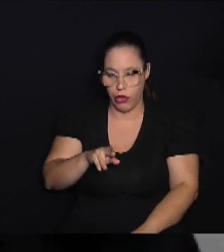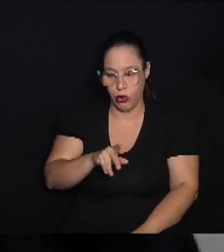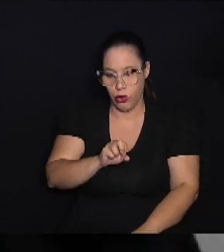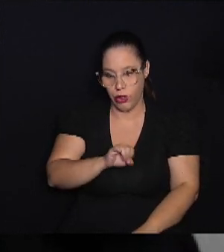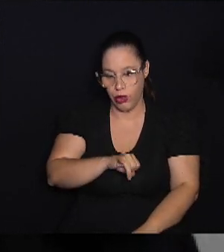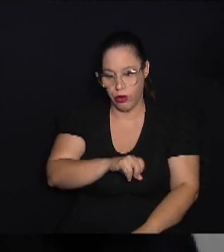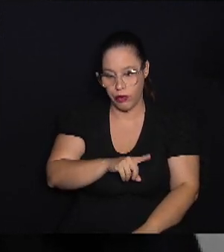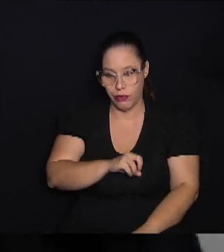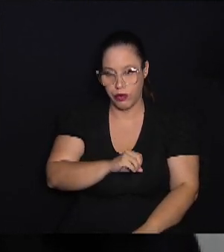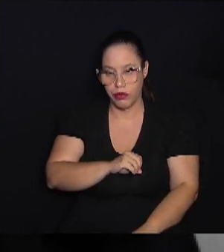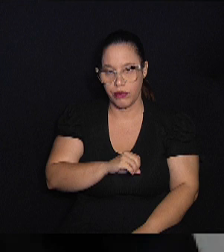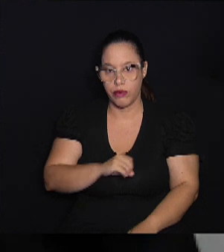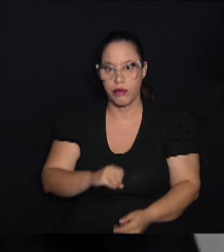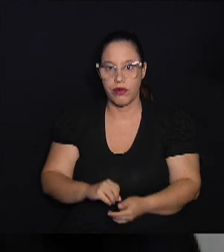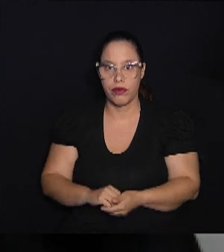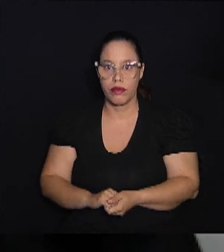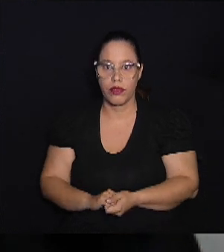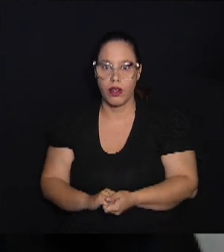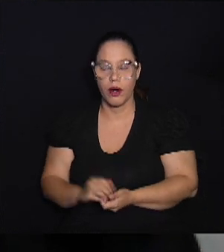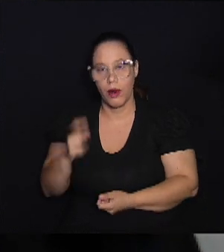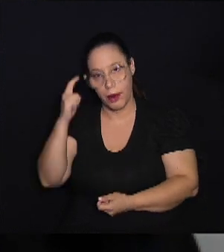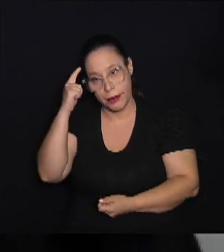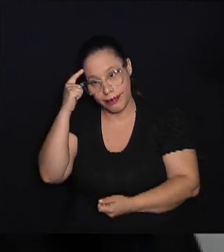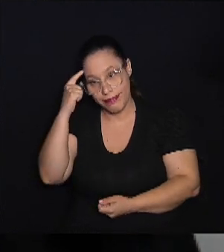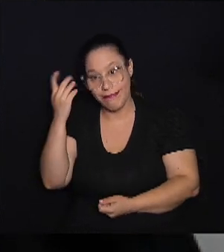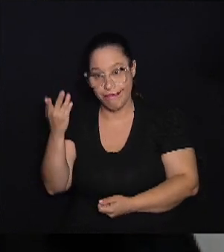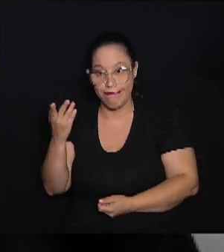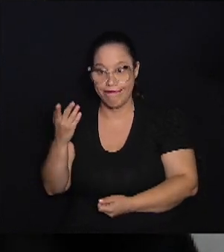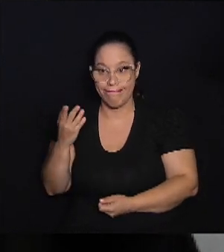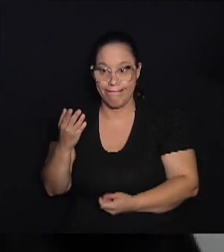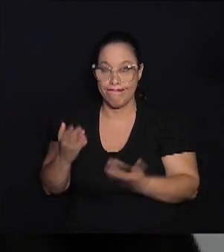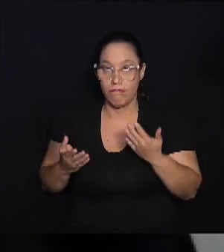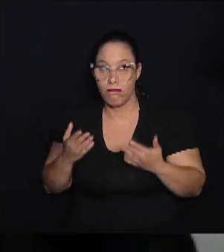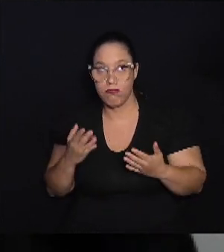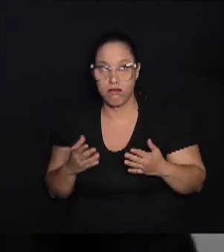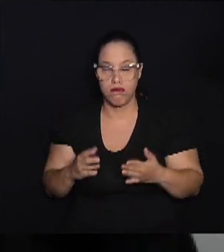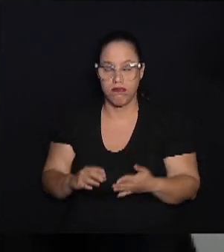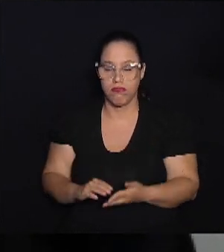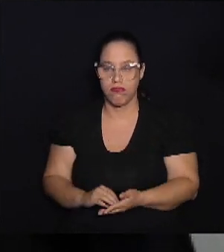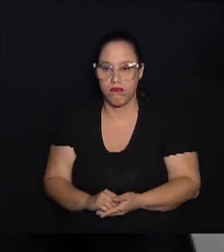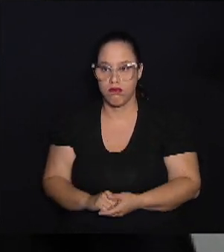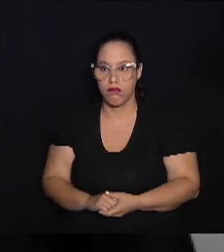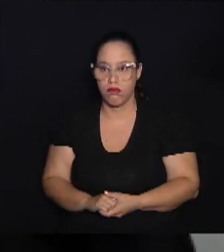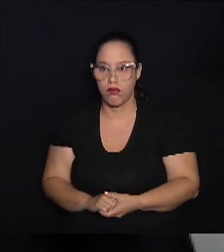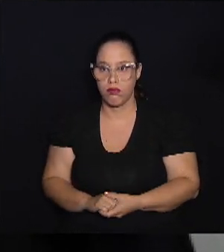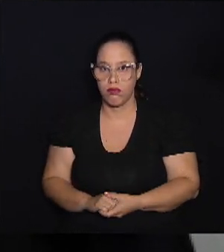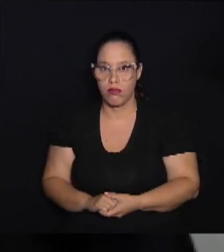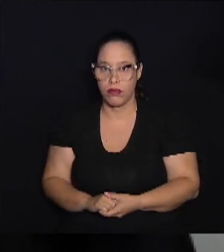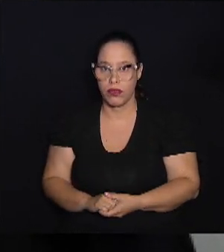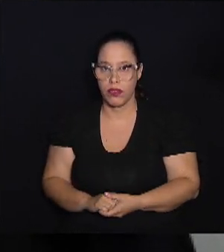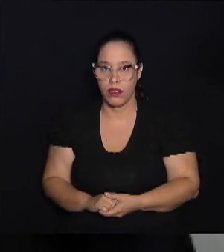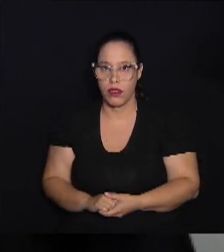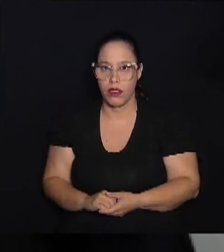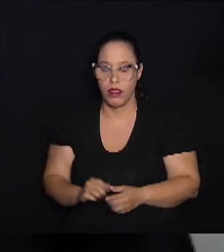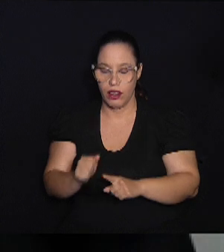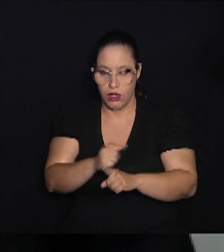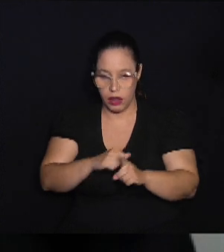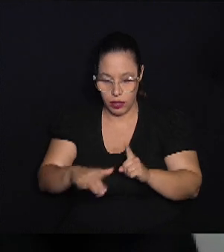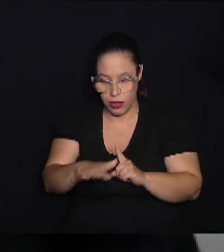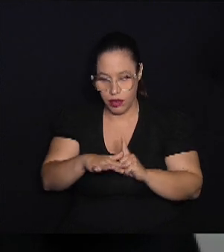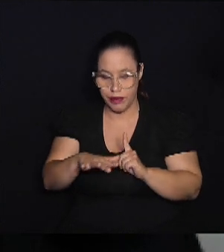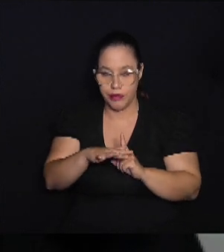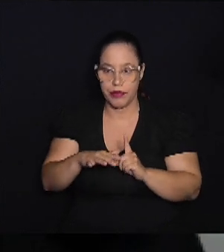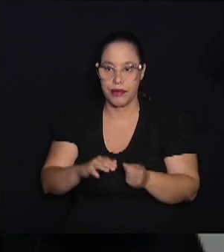por mais tempo, pensando, né, no padrão hoje da estrutura socioeconômica do nosso